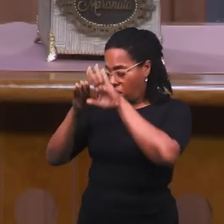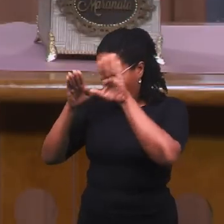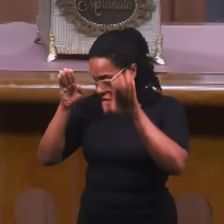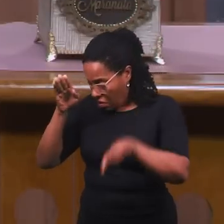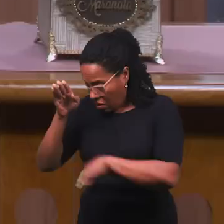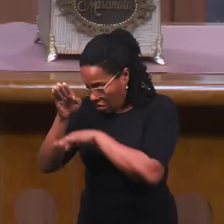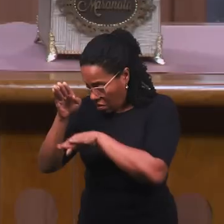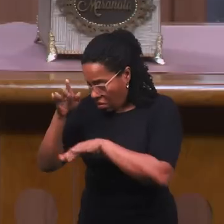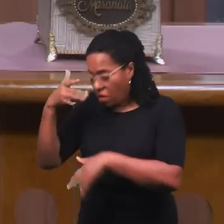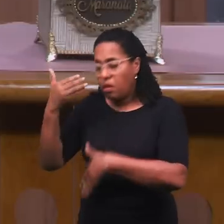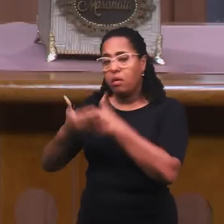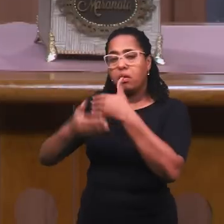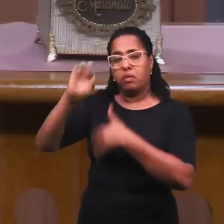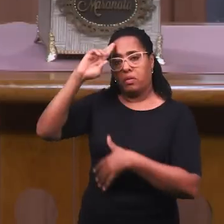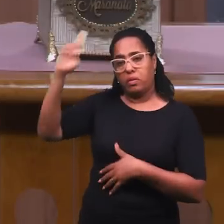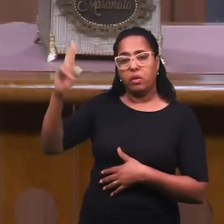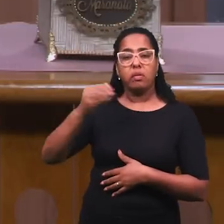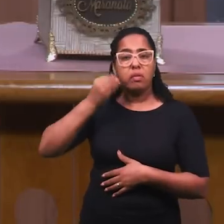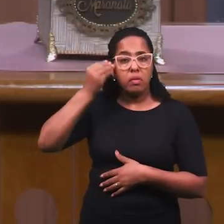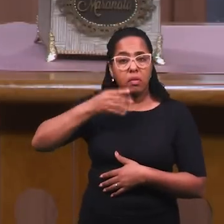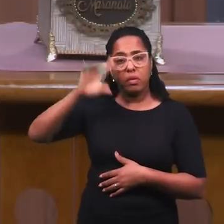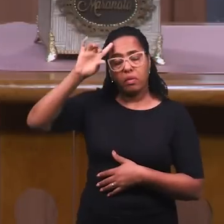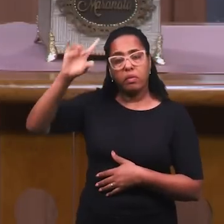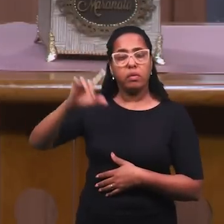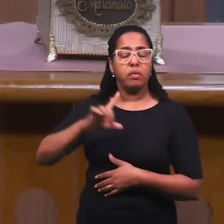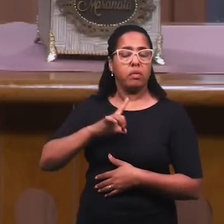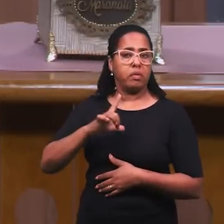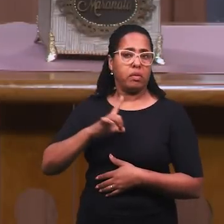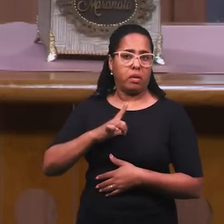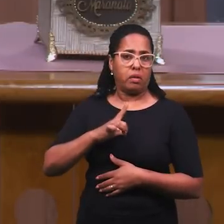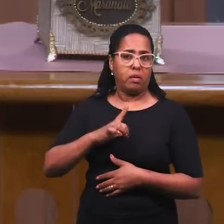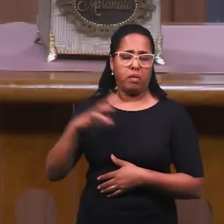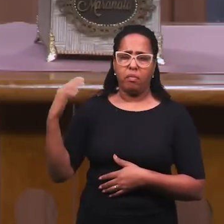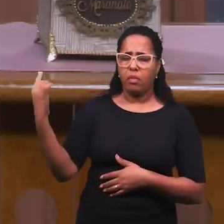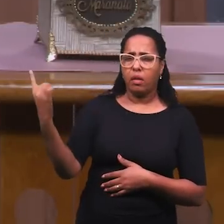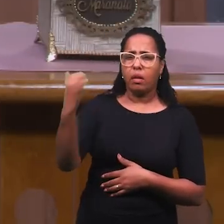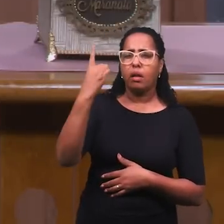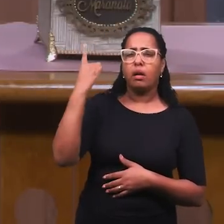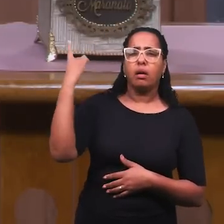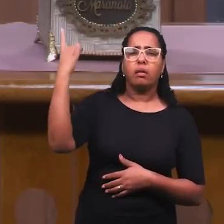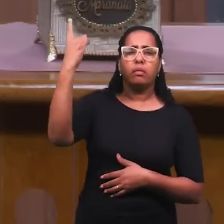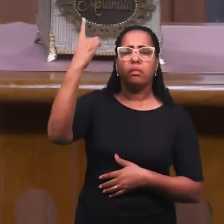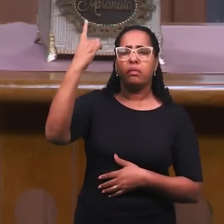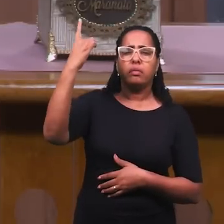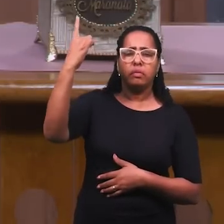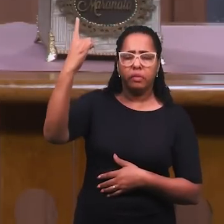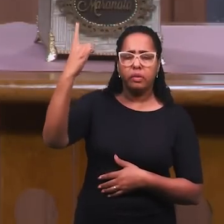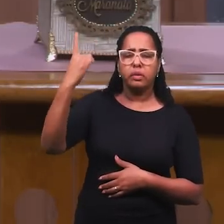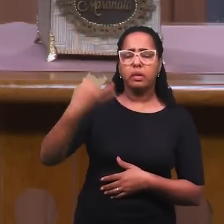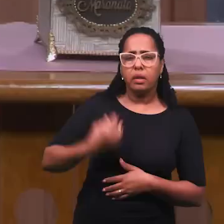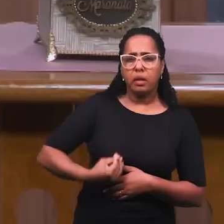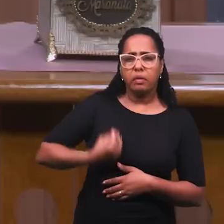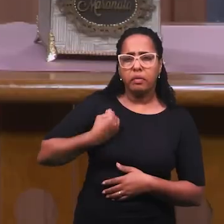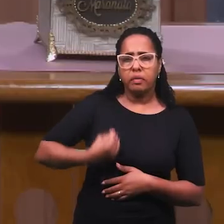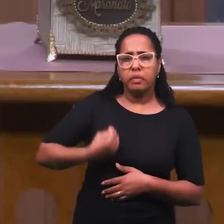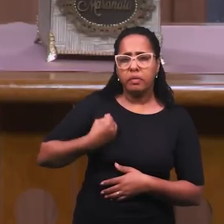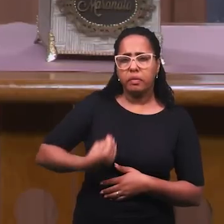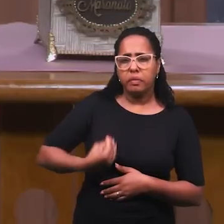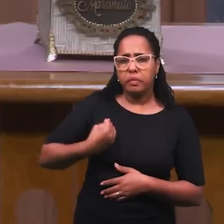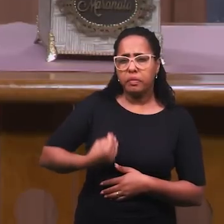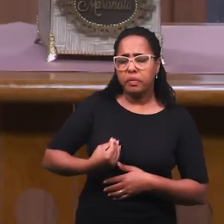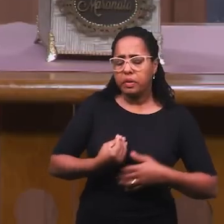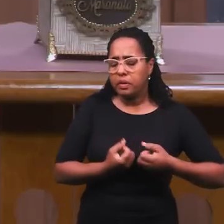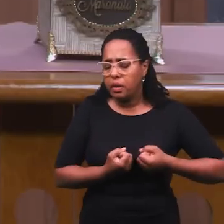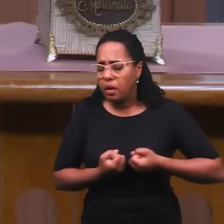na presença do Senhor, vive uma experiência com Deus, e ele estava então ali colocando diante